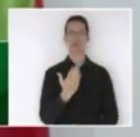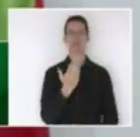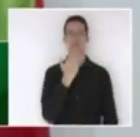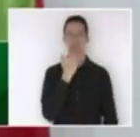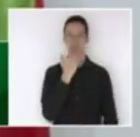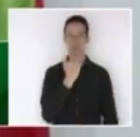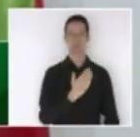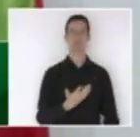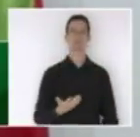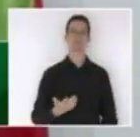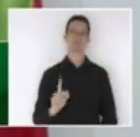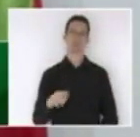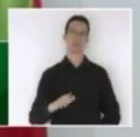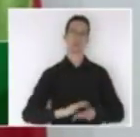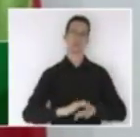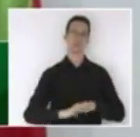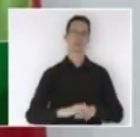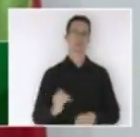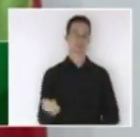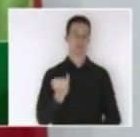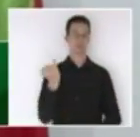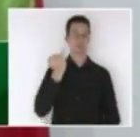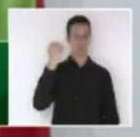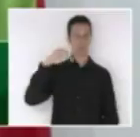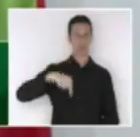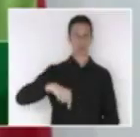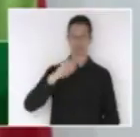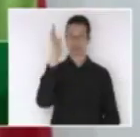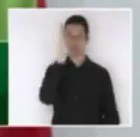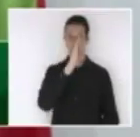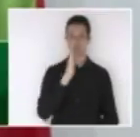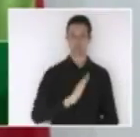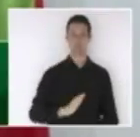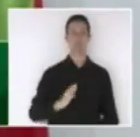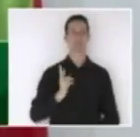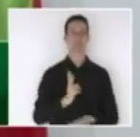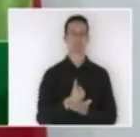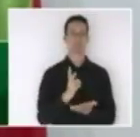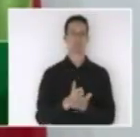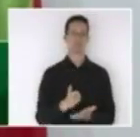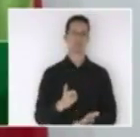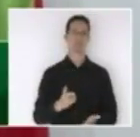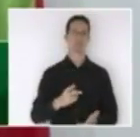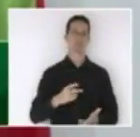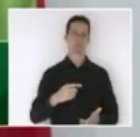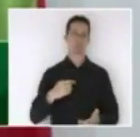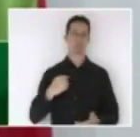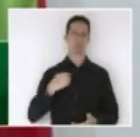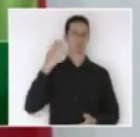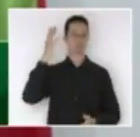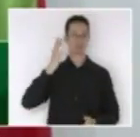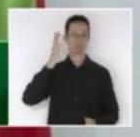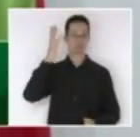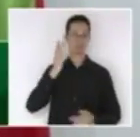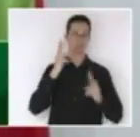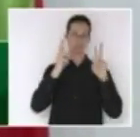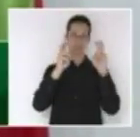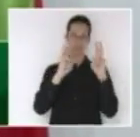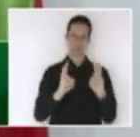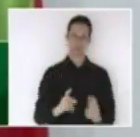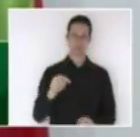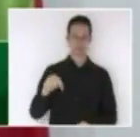sempre aqui trabalhamos e traçamos estes grandes debates e grandes